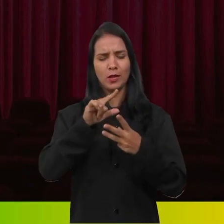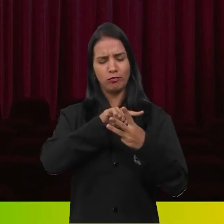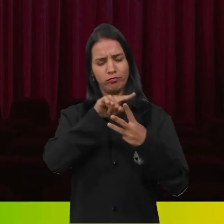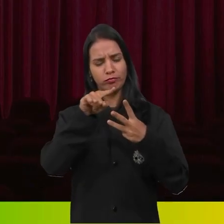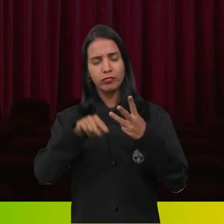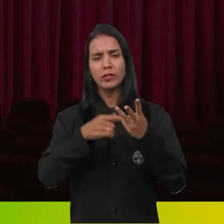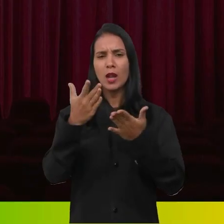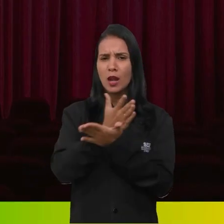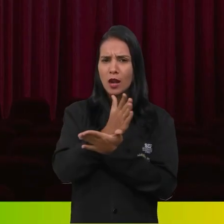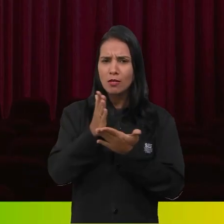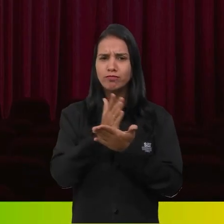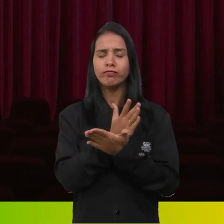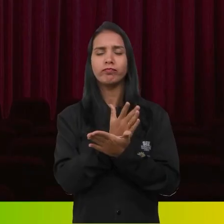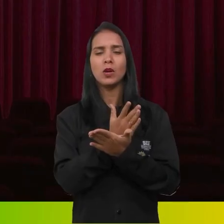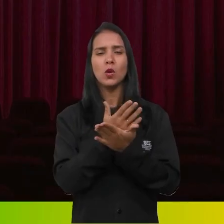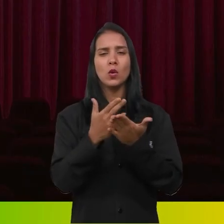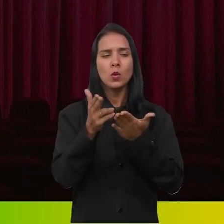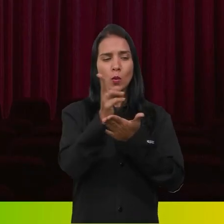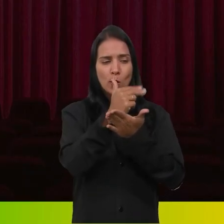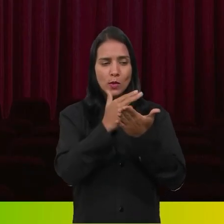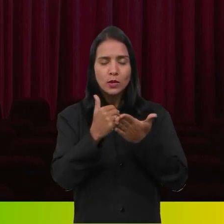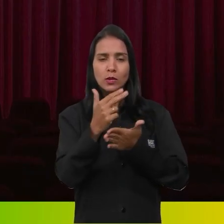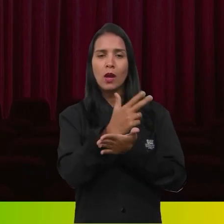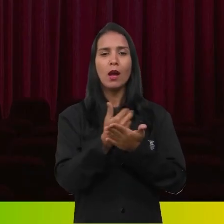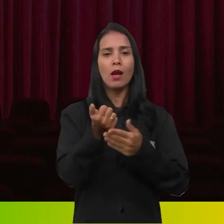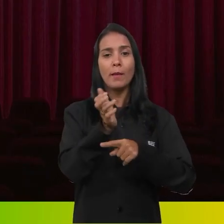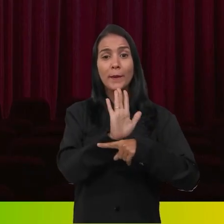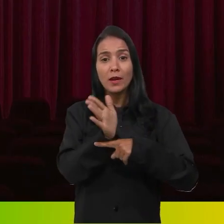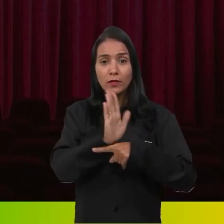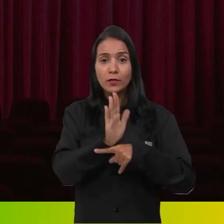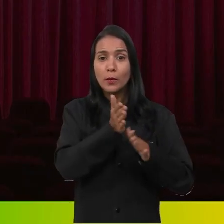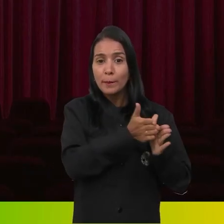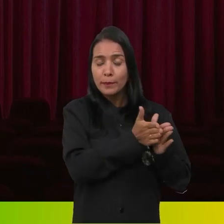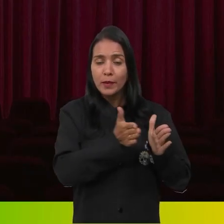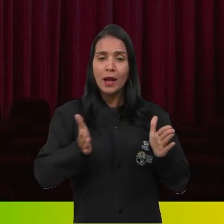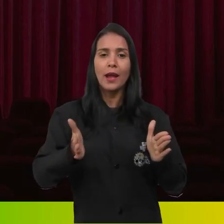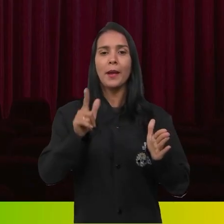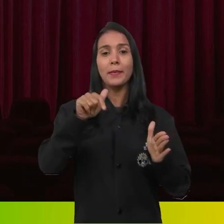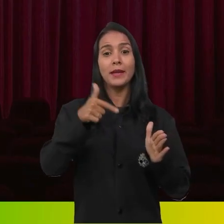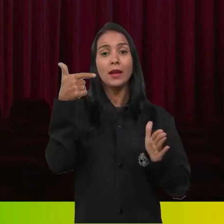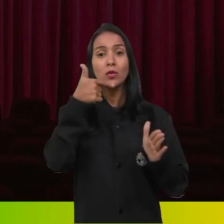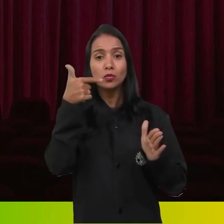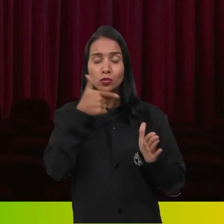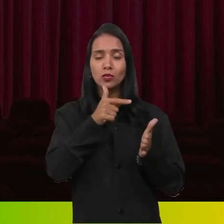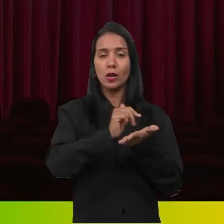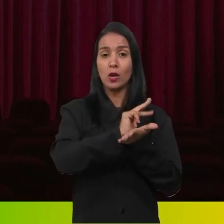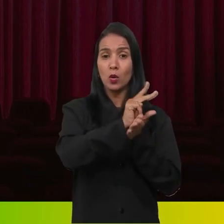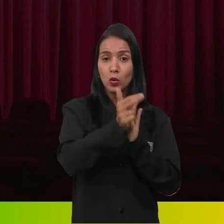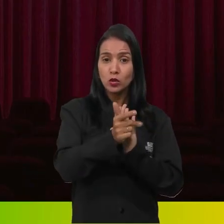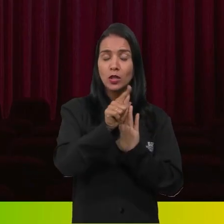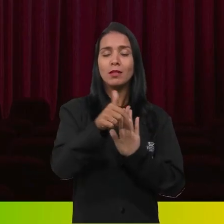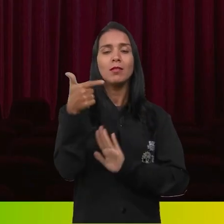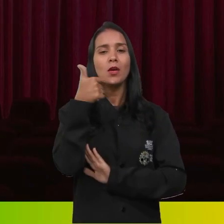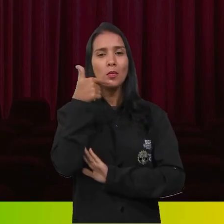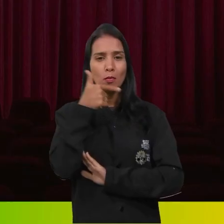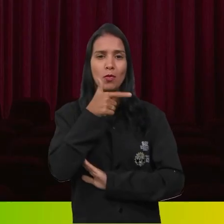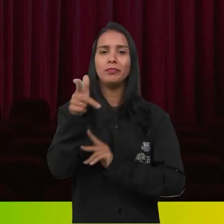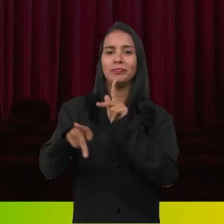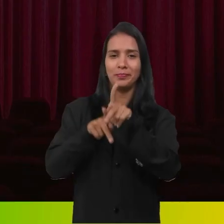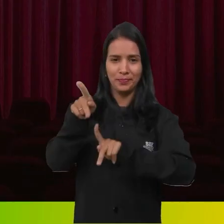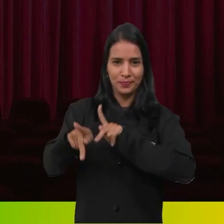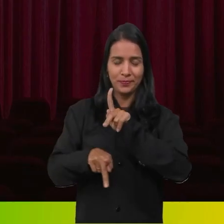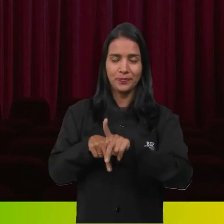desse período das chanchadas, que tinha esse gênero de humor, era popular. Então,